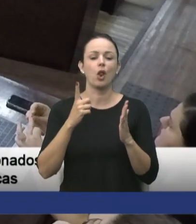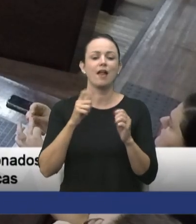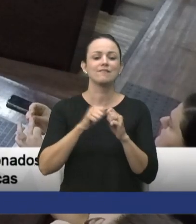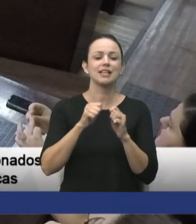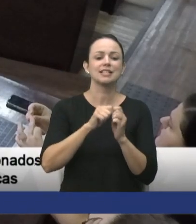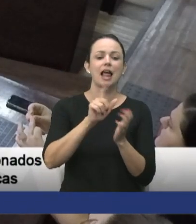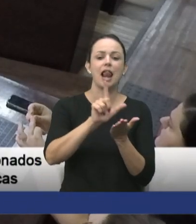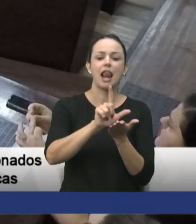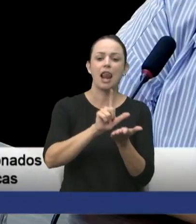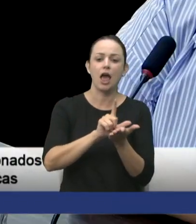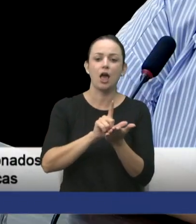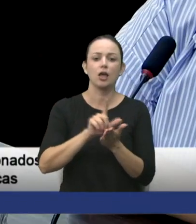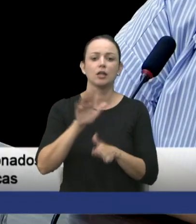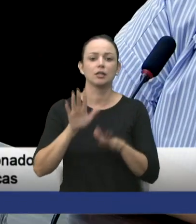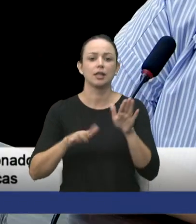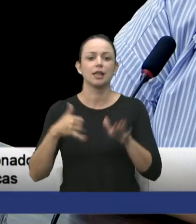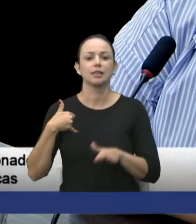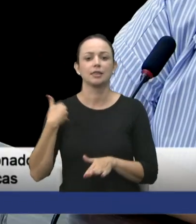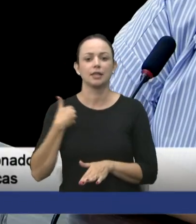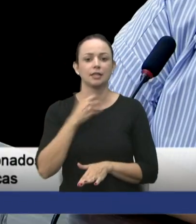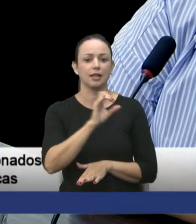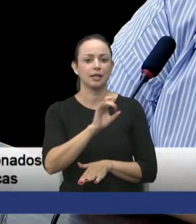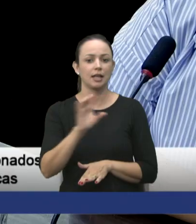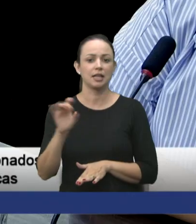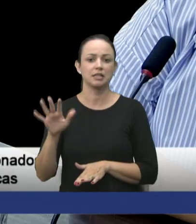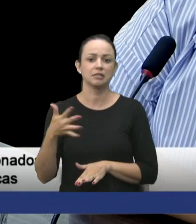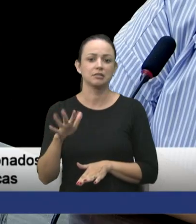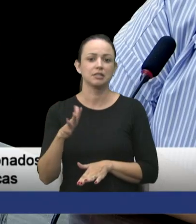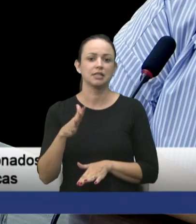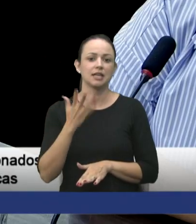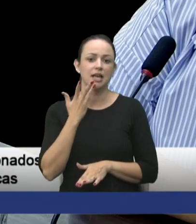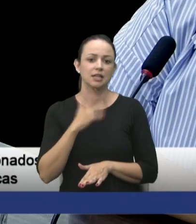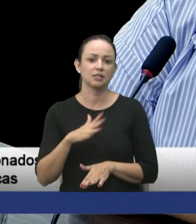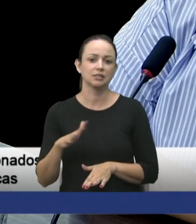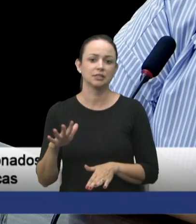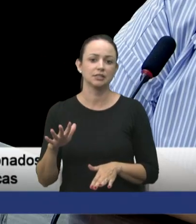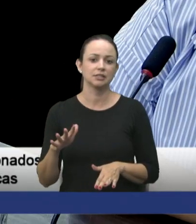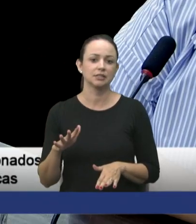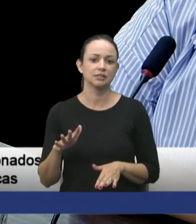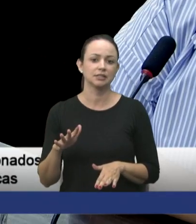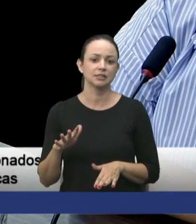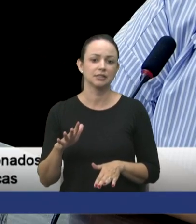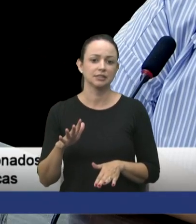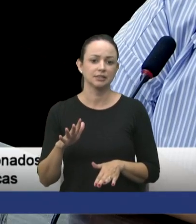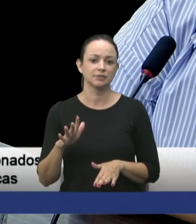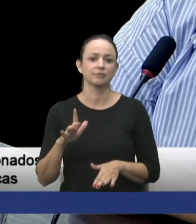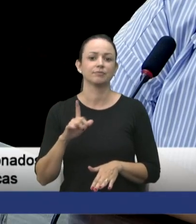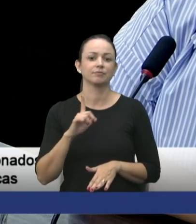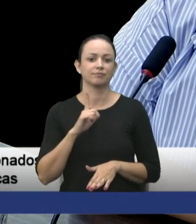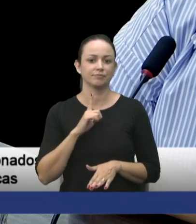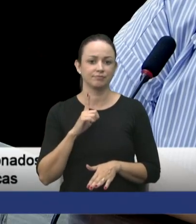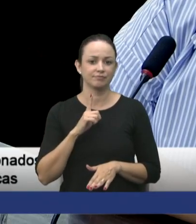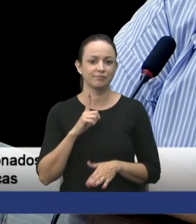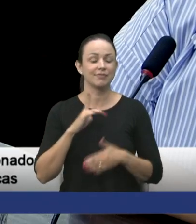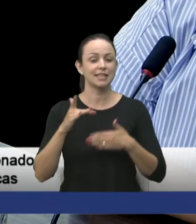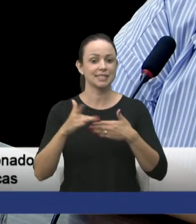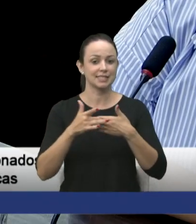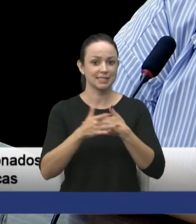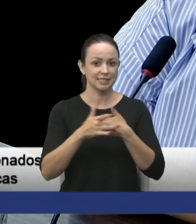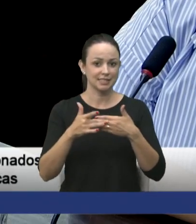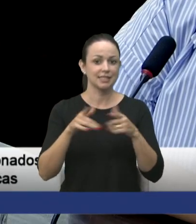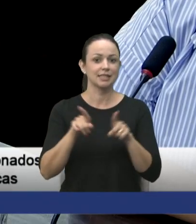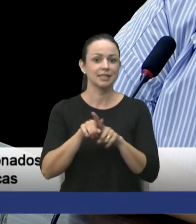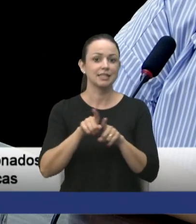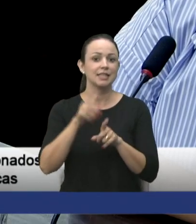Depende muito da idade de cada criança. Olha, eu acho que porque tem que fazer os exames e tem que fazer os